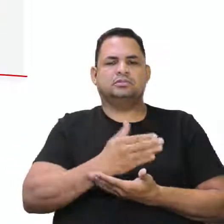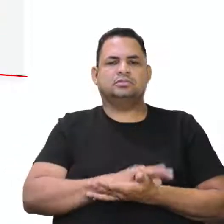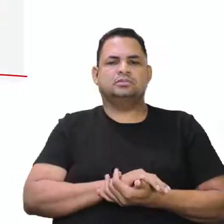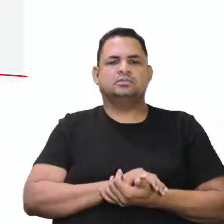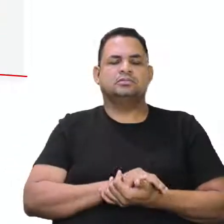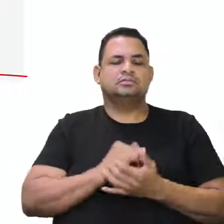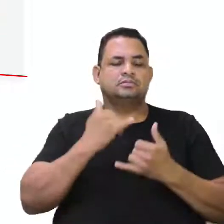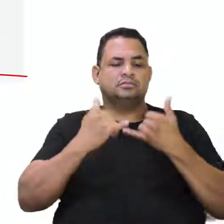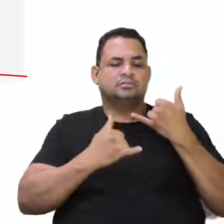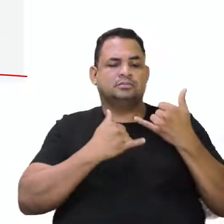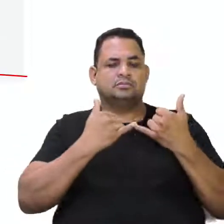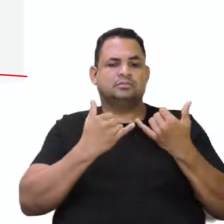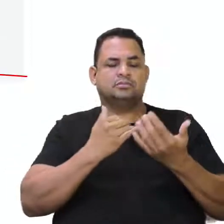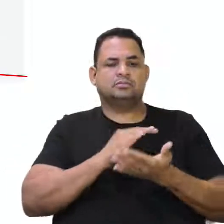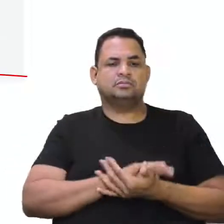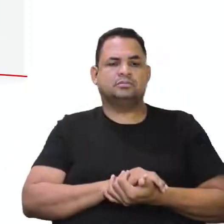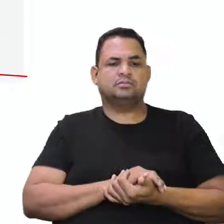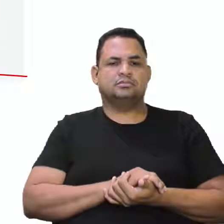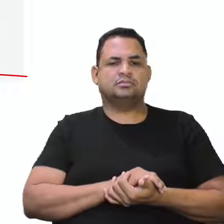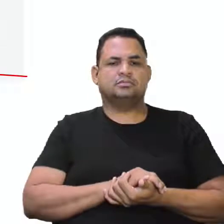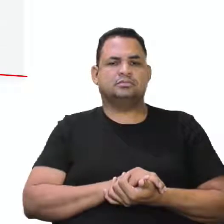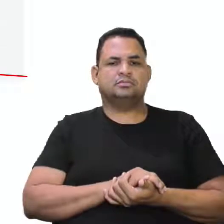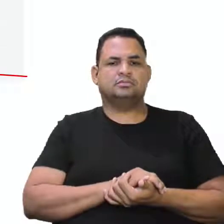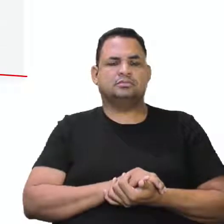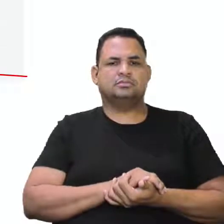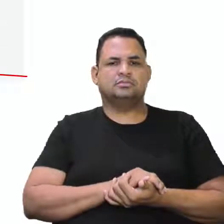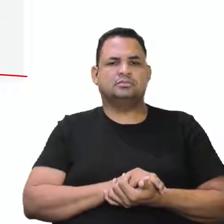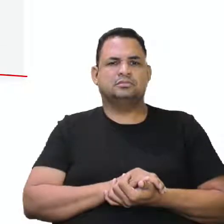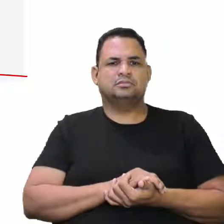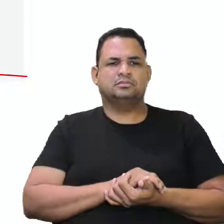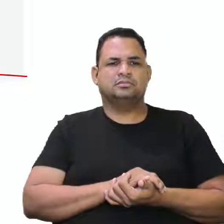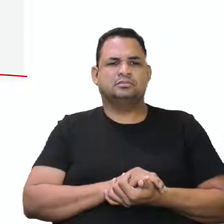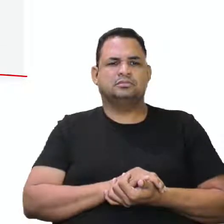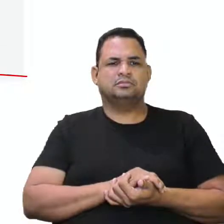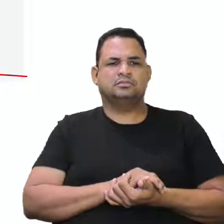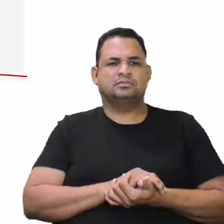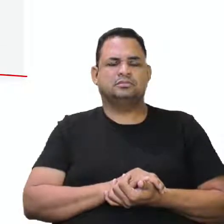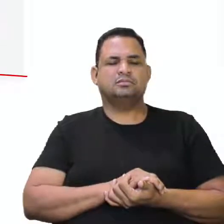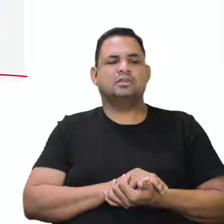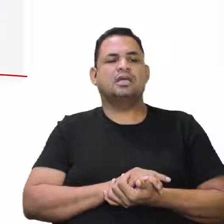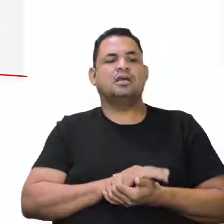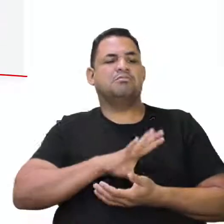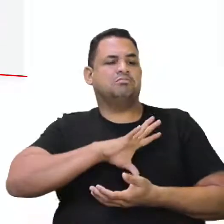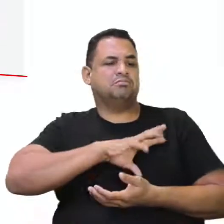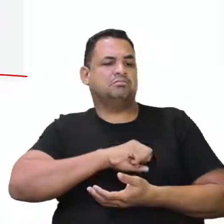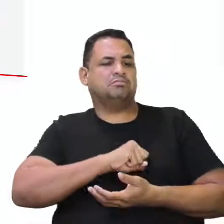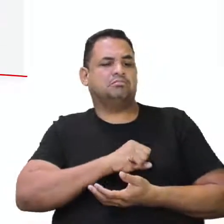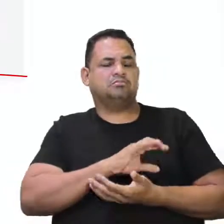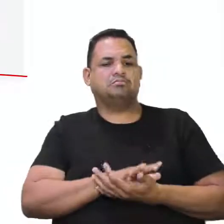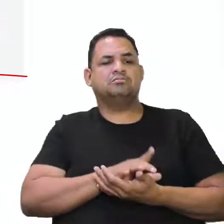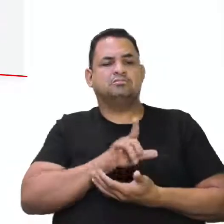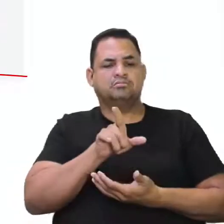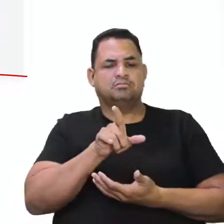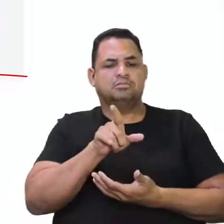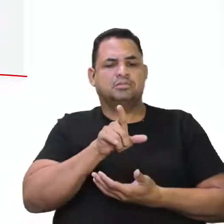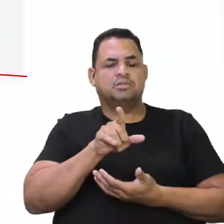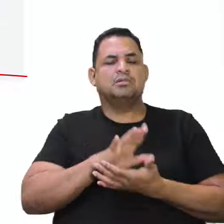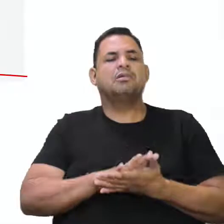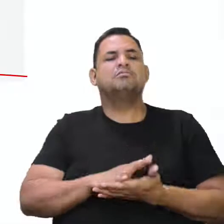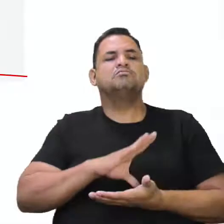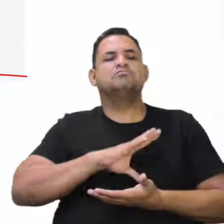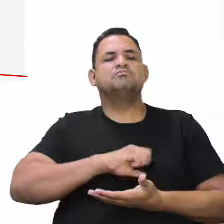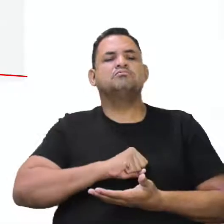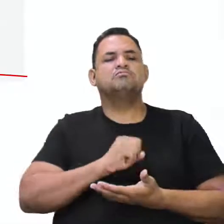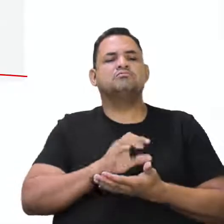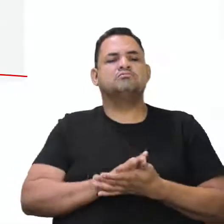brincadeira, obviamente, não é exatamente o estrangeirismo. Então, nós temos aqui, ó, it's love, é amor. I love you, eu te amo,